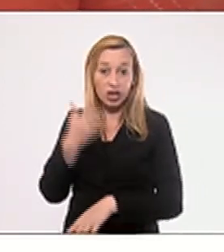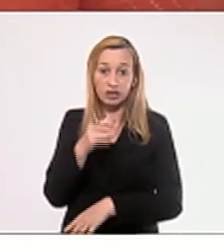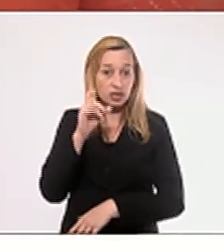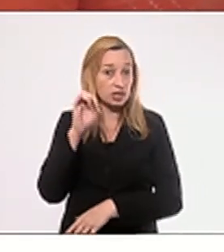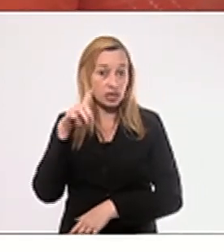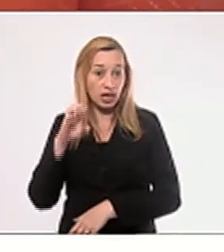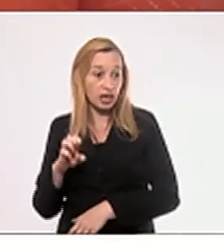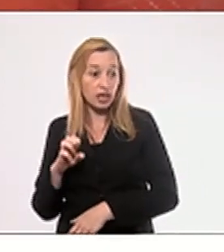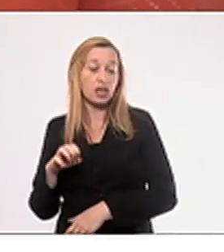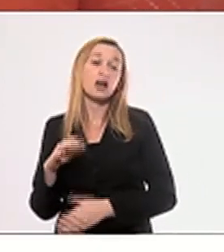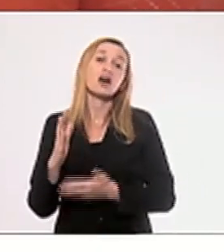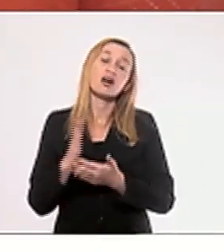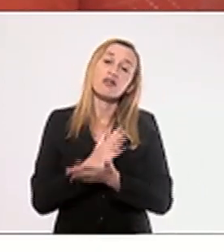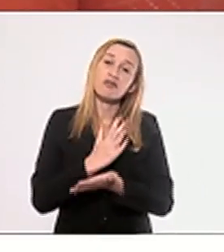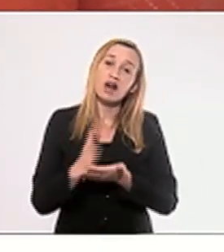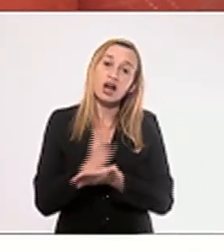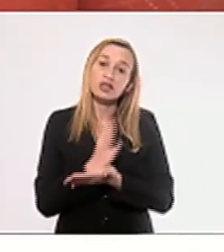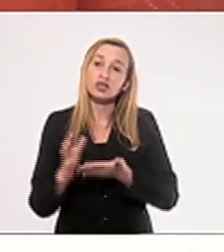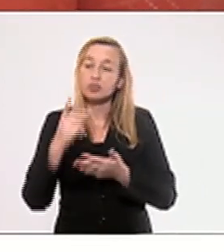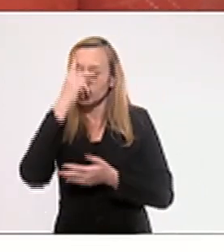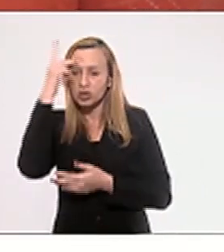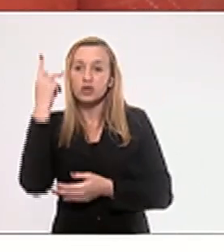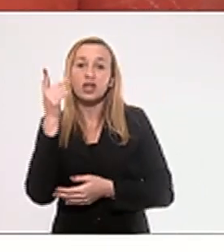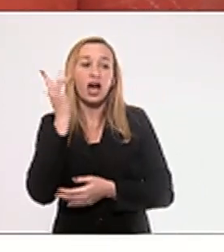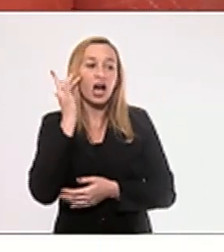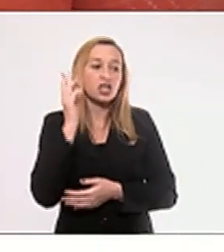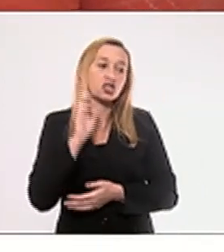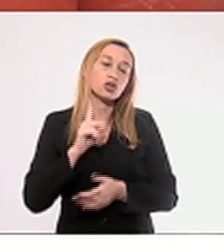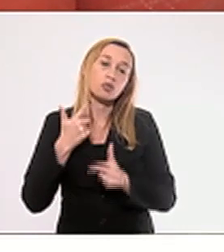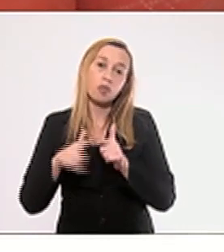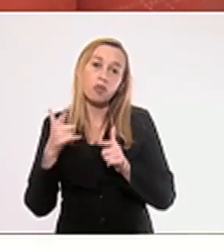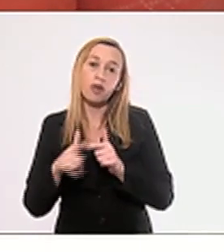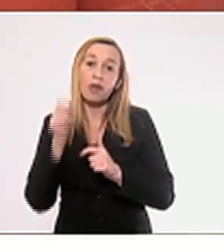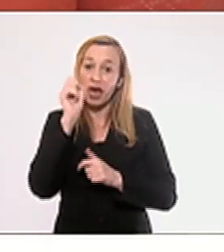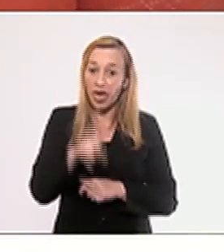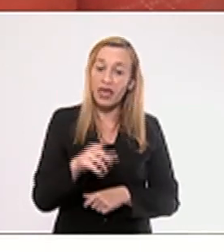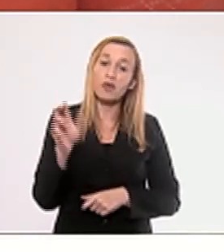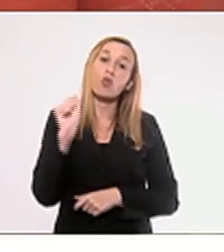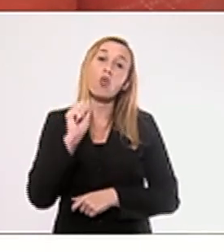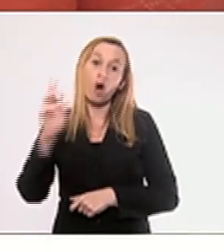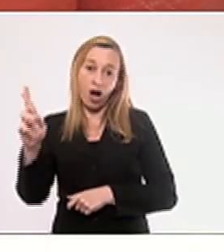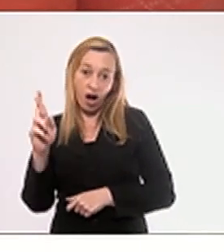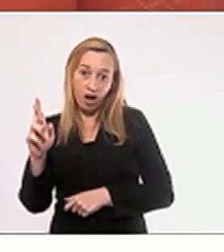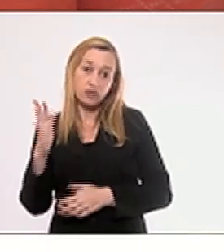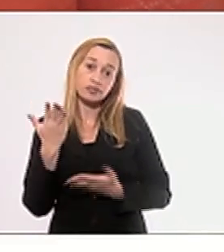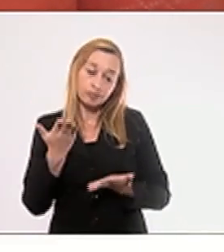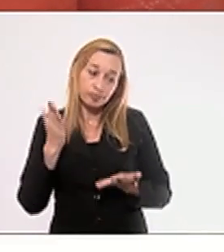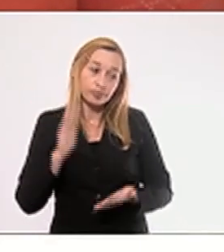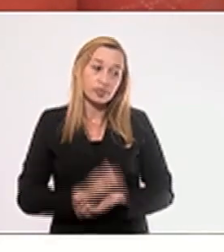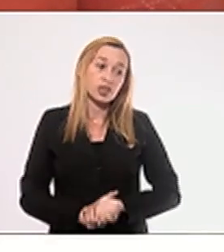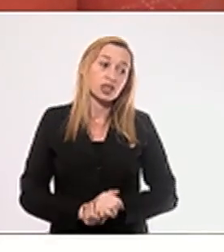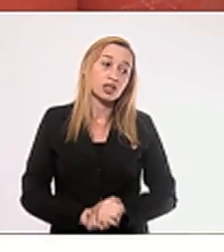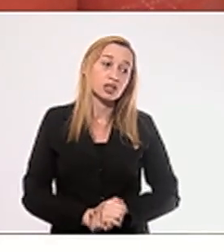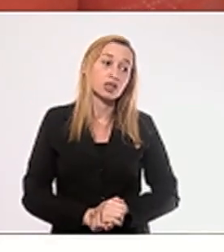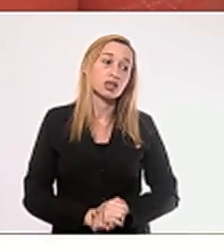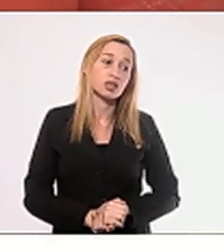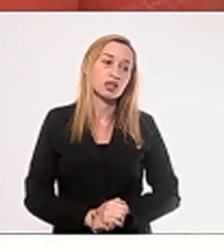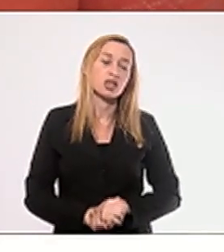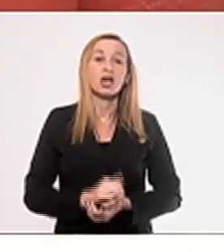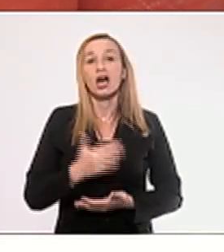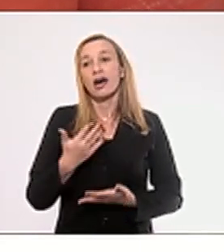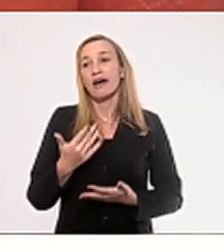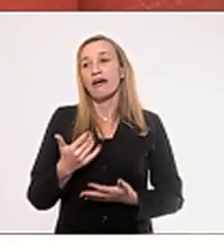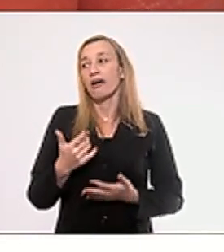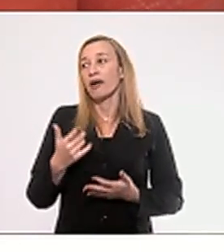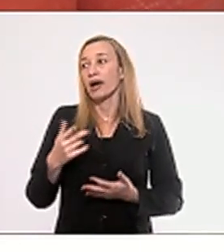clientes acham que o problema está relacionado ao ar. A gente recebe clientes que a conta pagava R$100